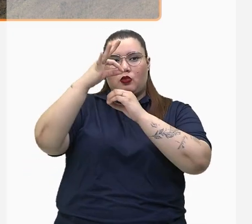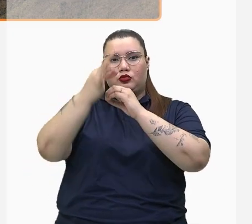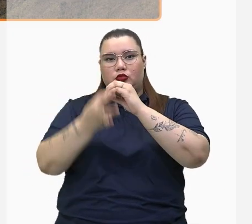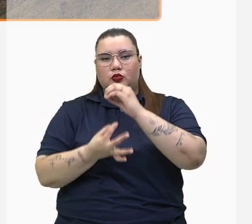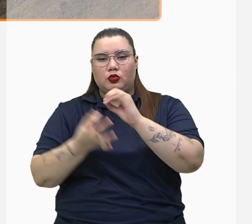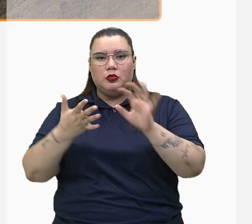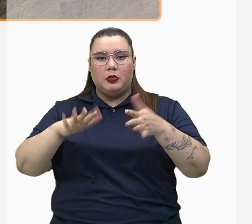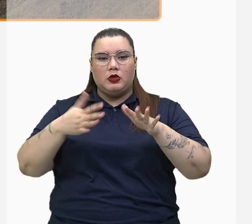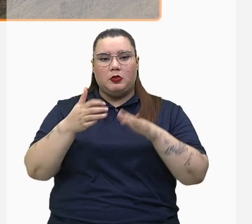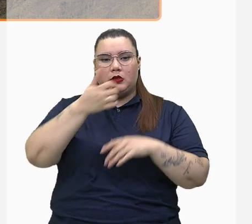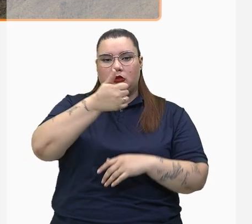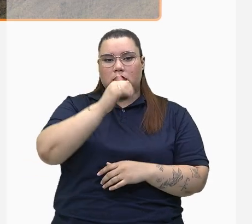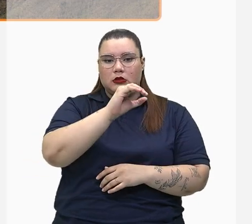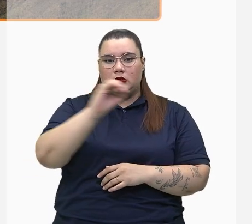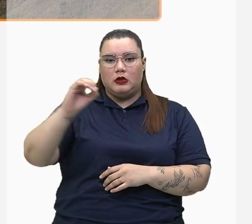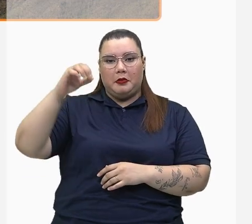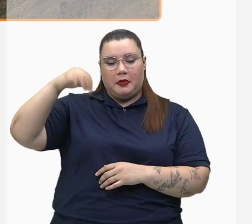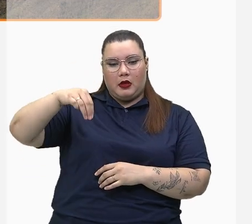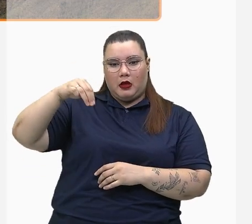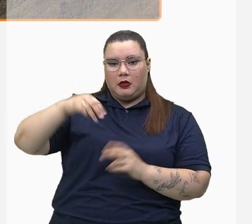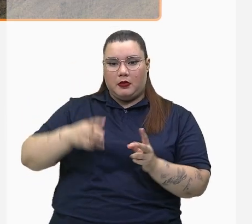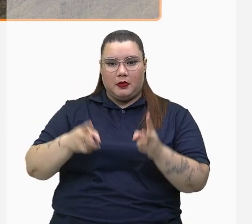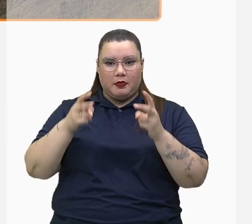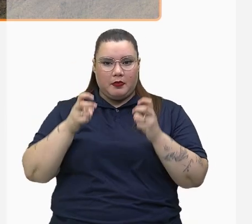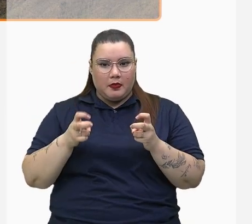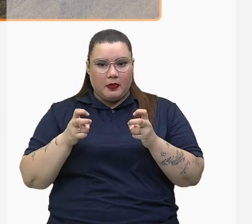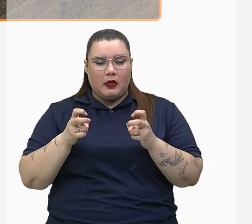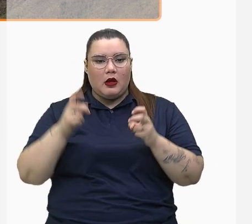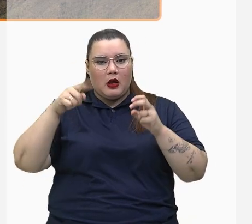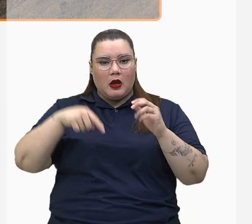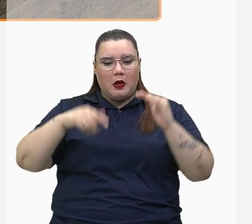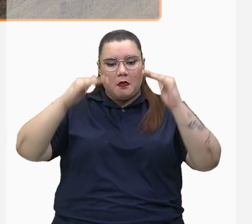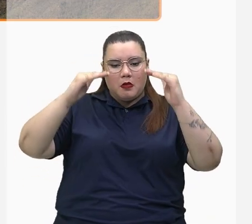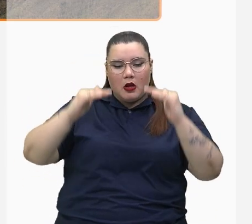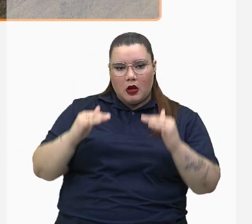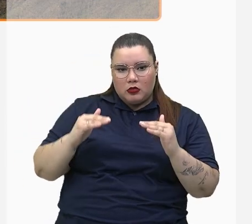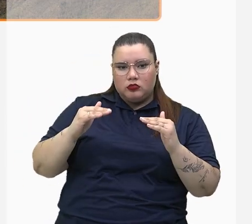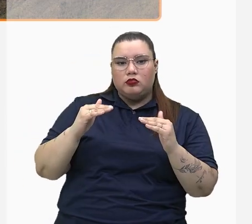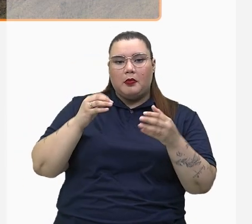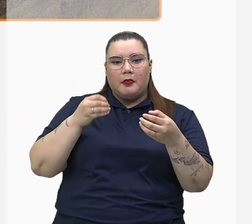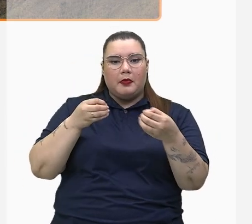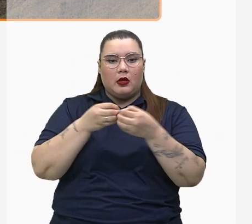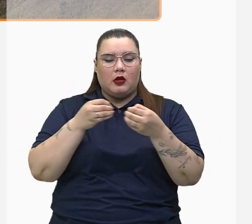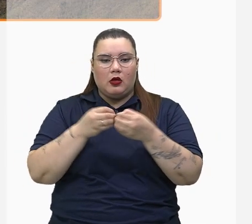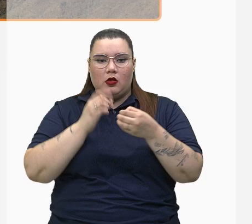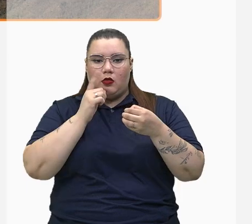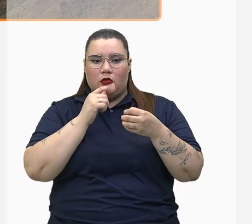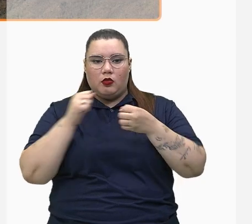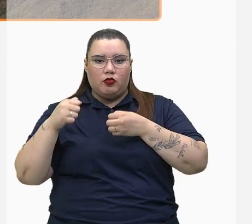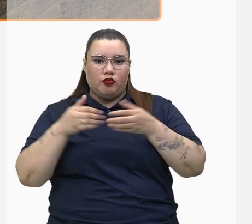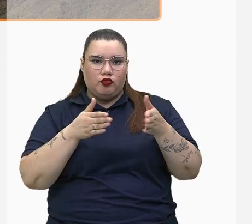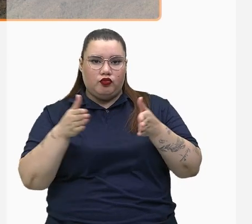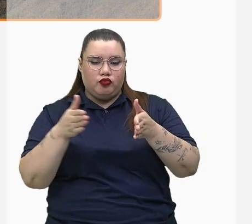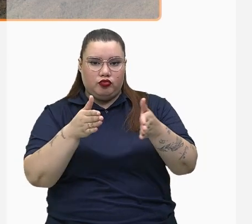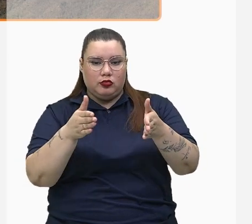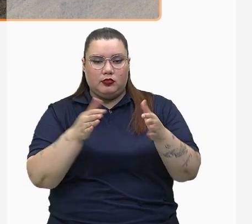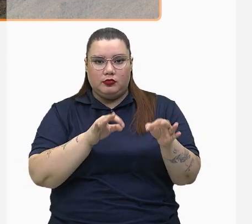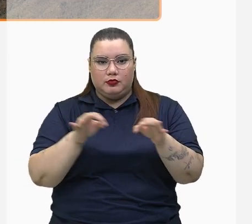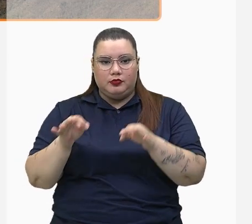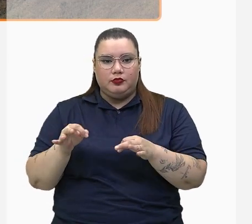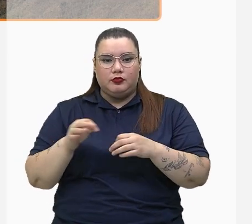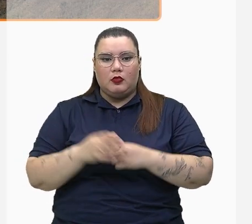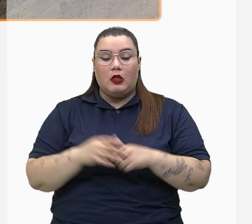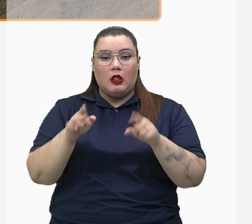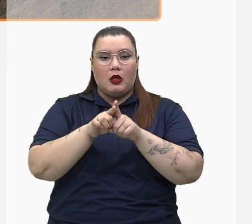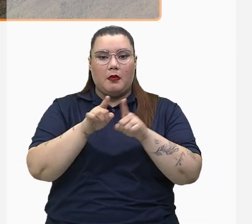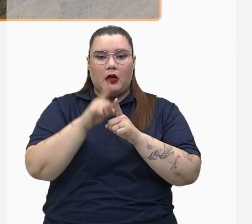metros. Então, vejam que são terras baixas que estão bem próximas ao nível do mar. E também